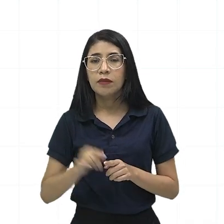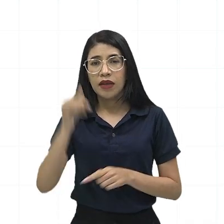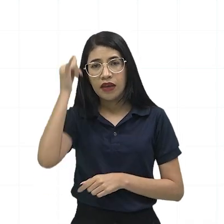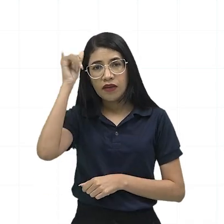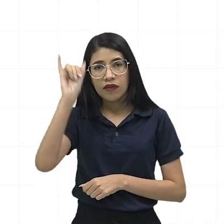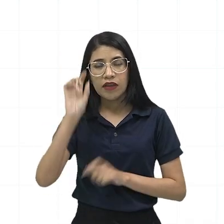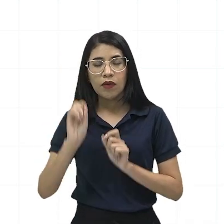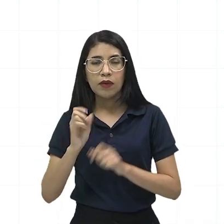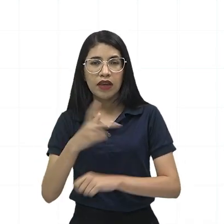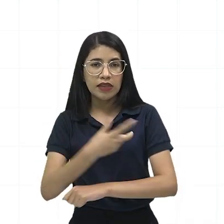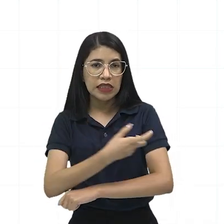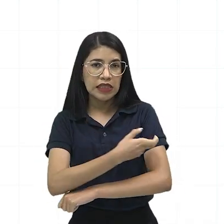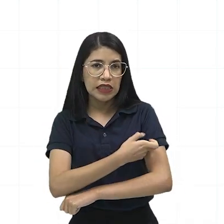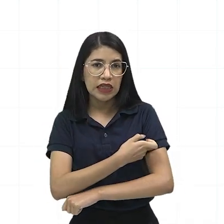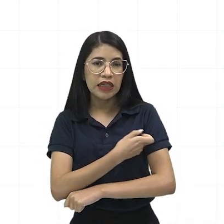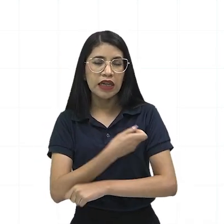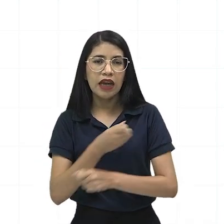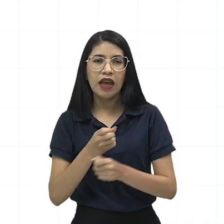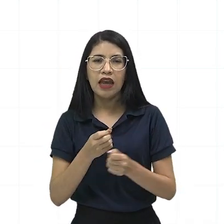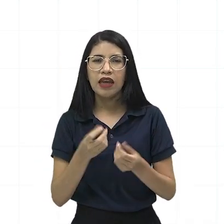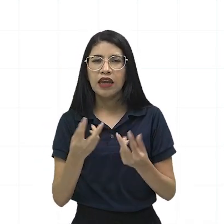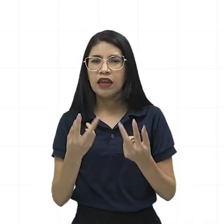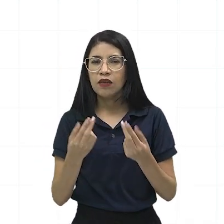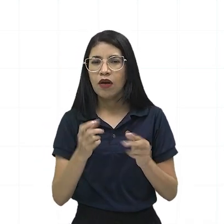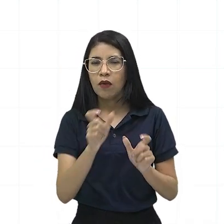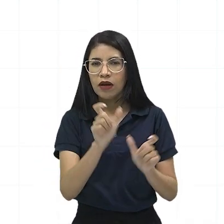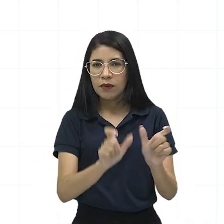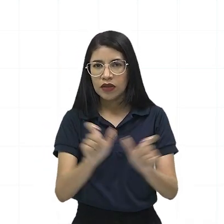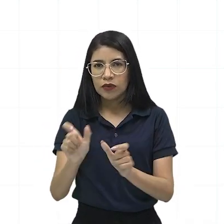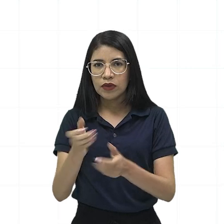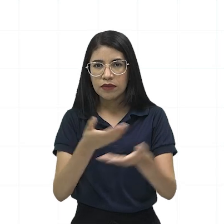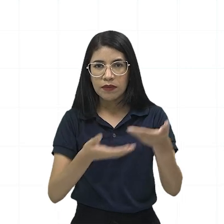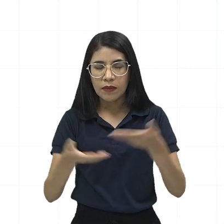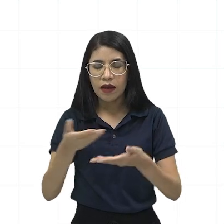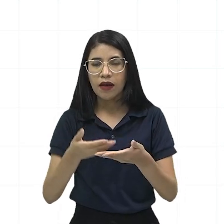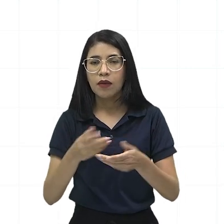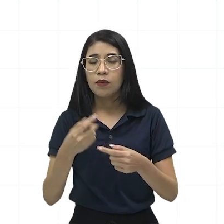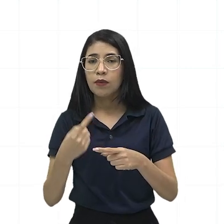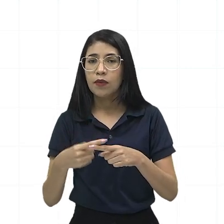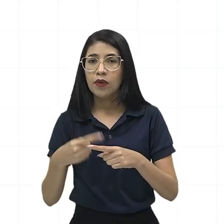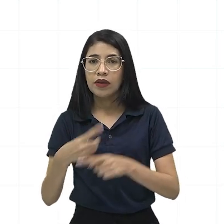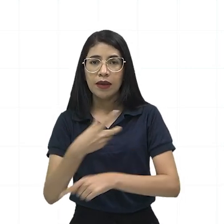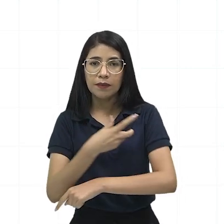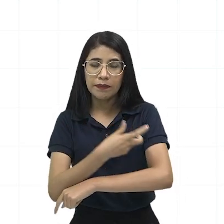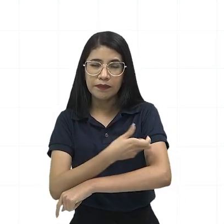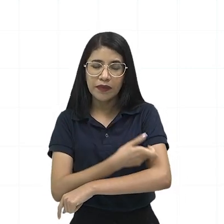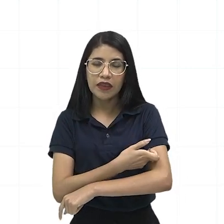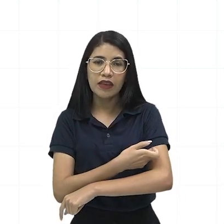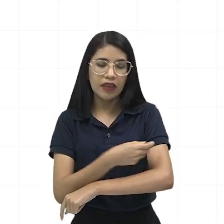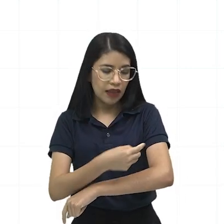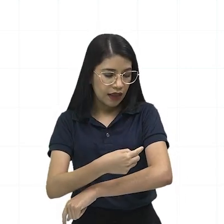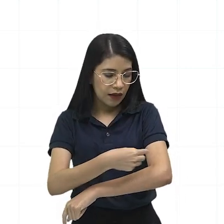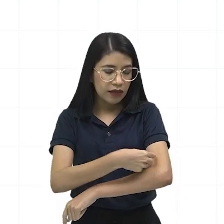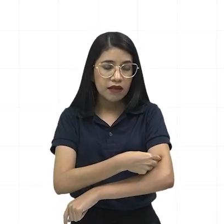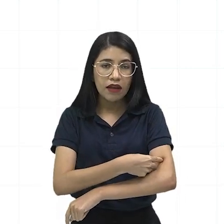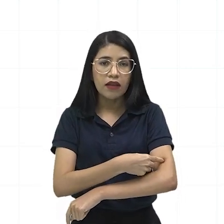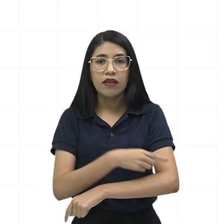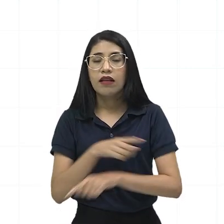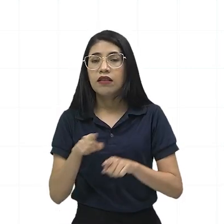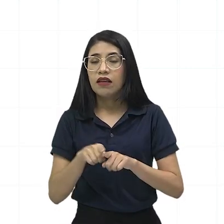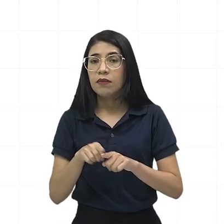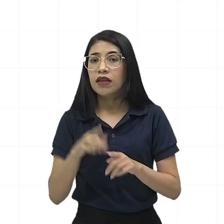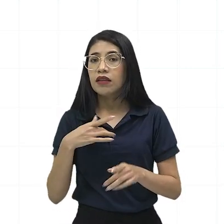compartilhar agulhas e seringas. Gente, agulhas, seringas, esses são instrumentos que perfuram a pele e